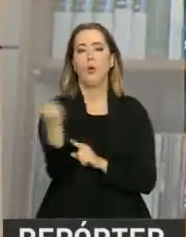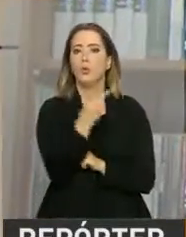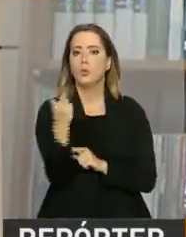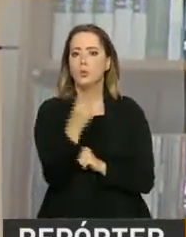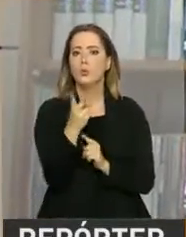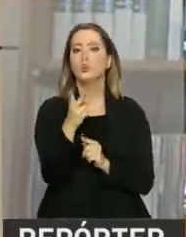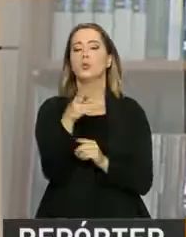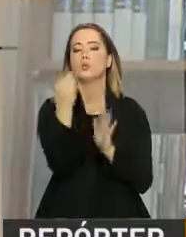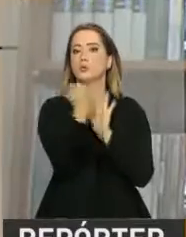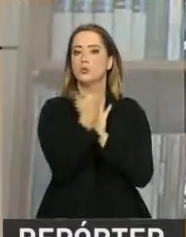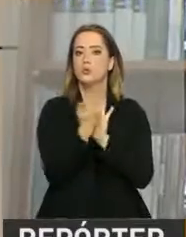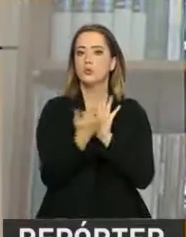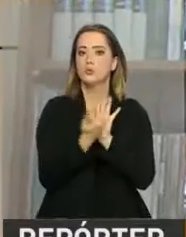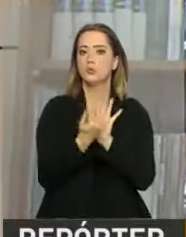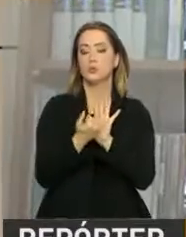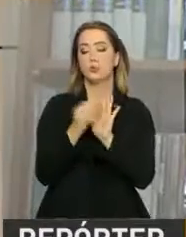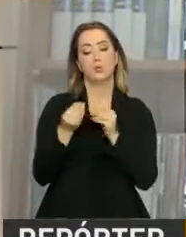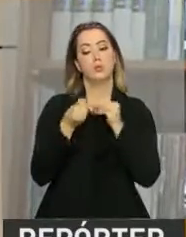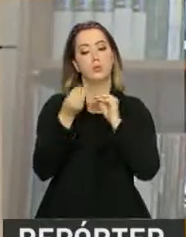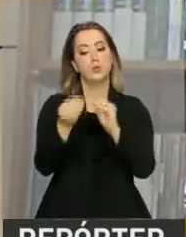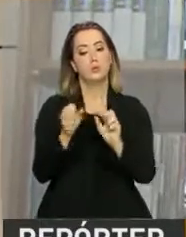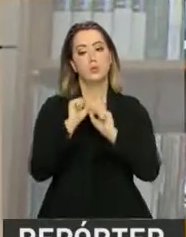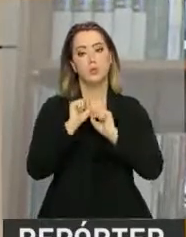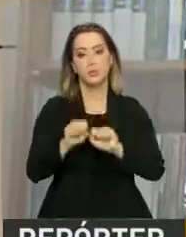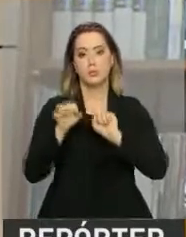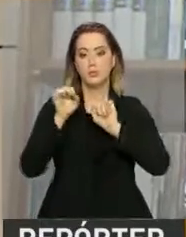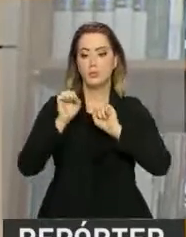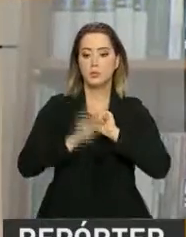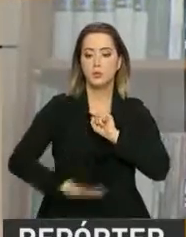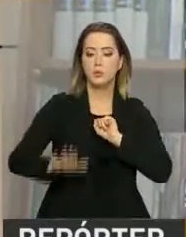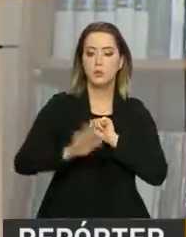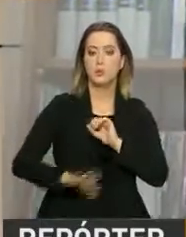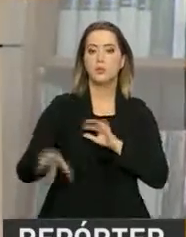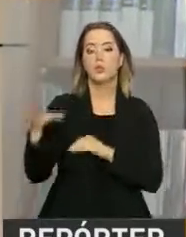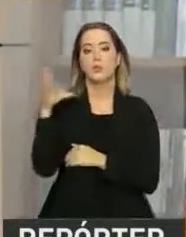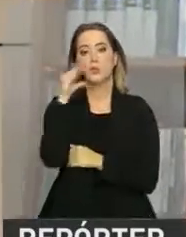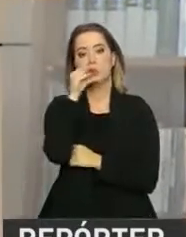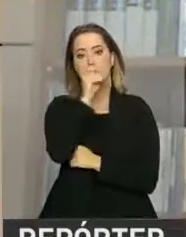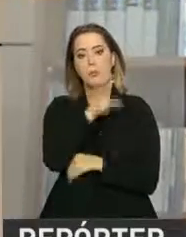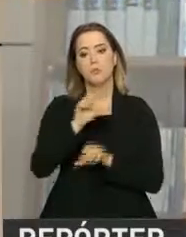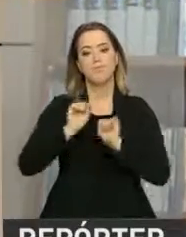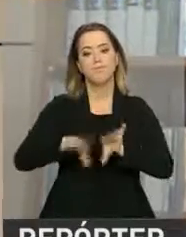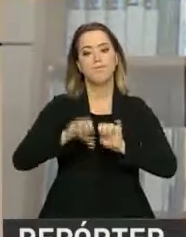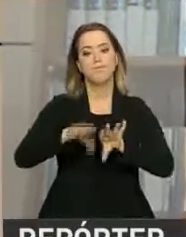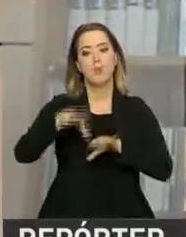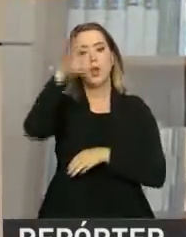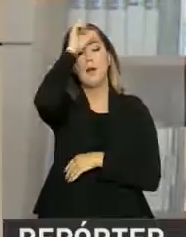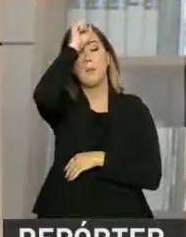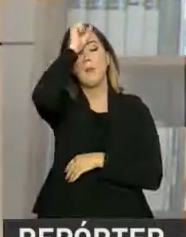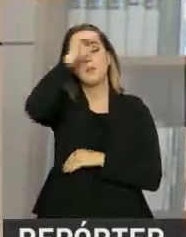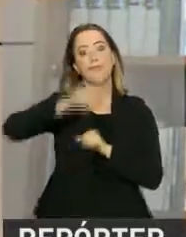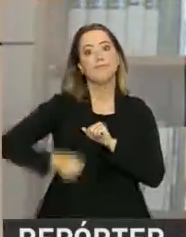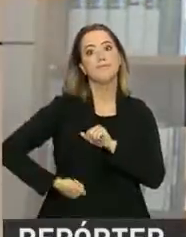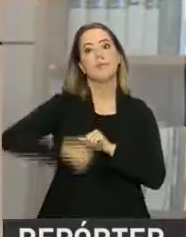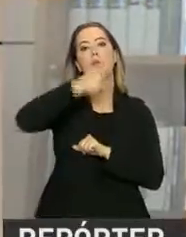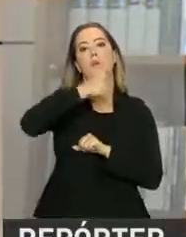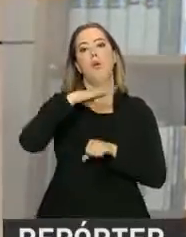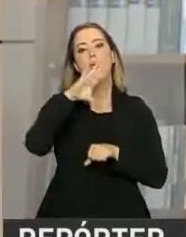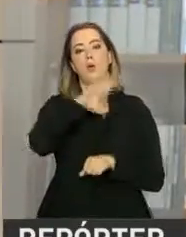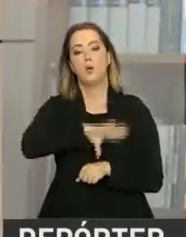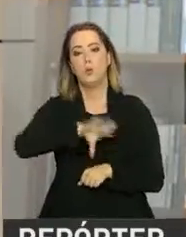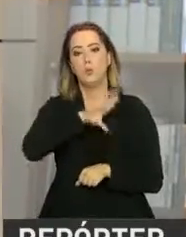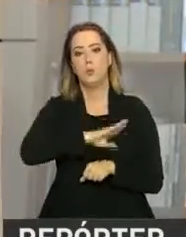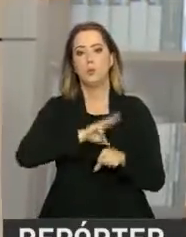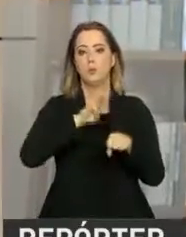na aprendizagem, ou seja, garantir que as crianças e nossos adolescentes aprendam mais, especialmente português e matemática, com a dimensão da